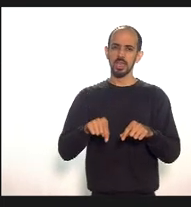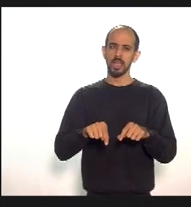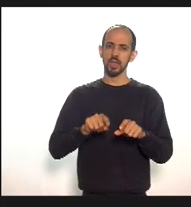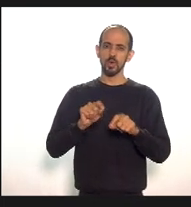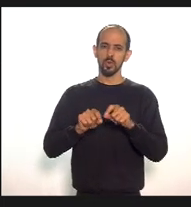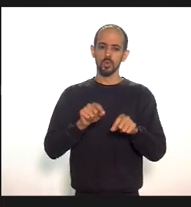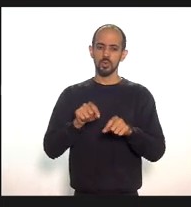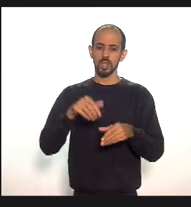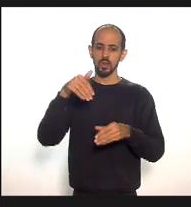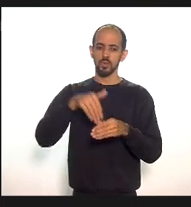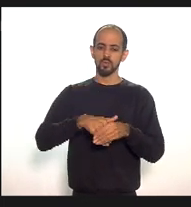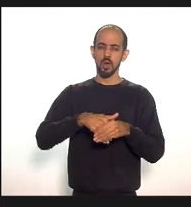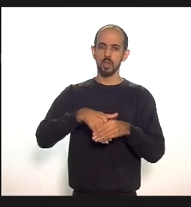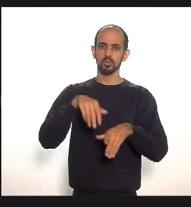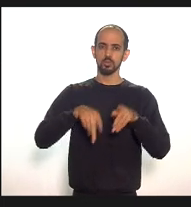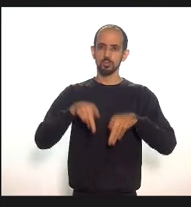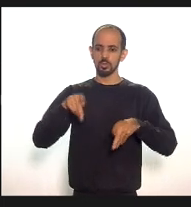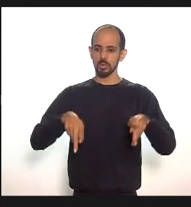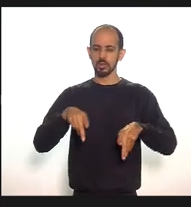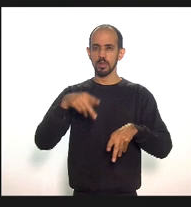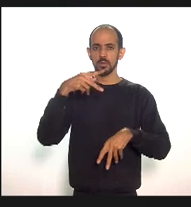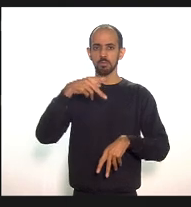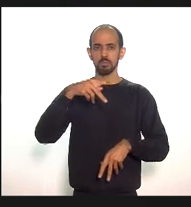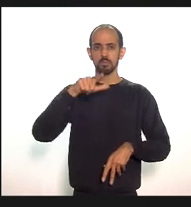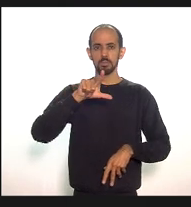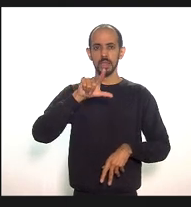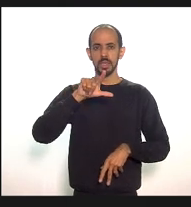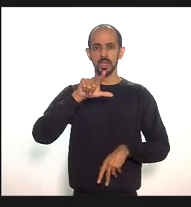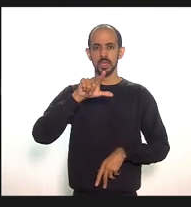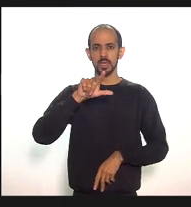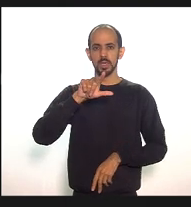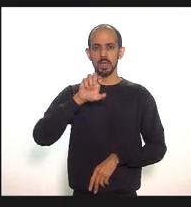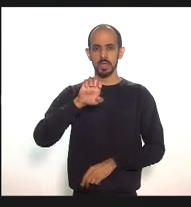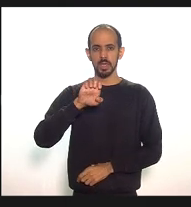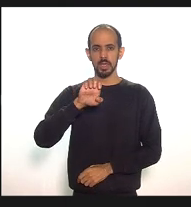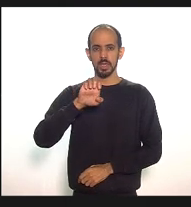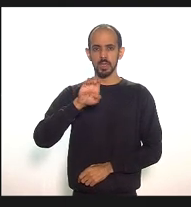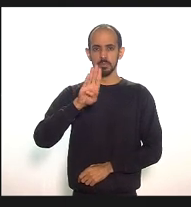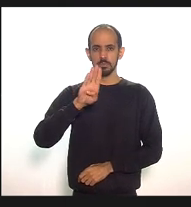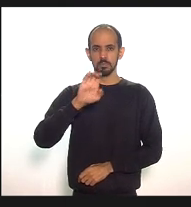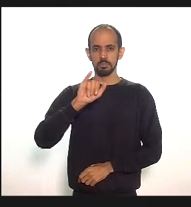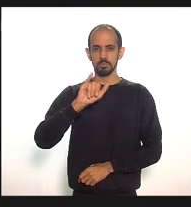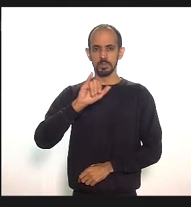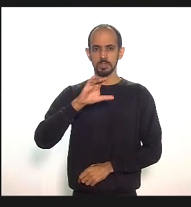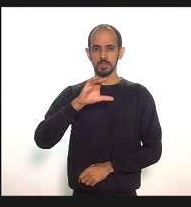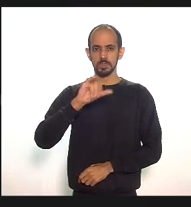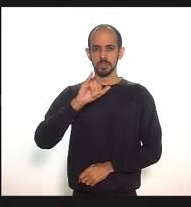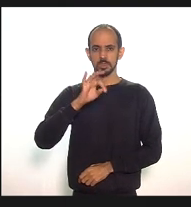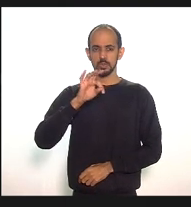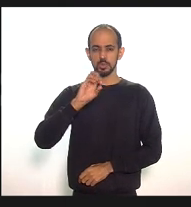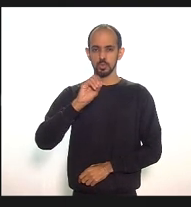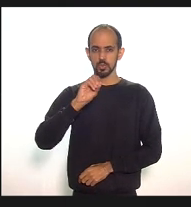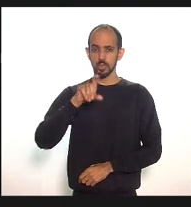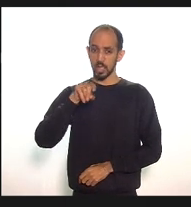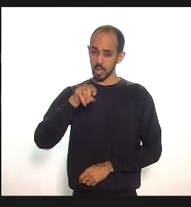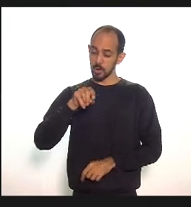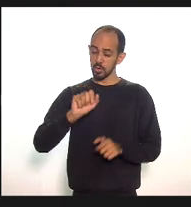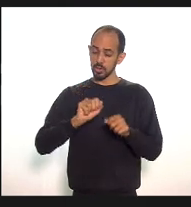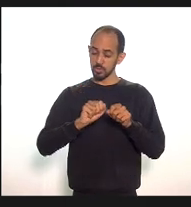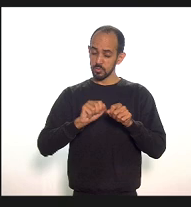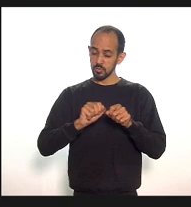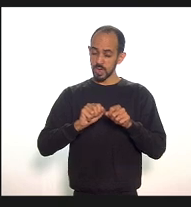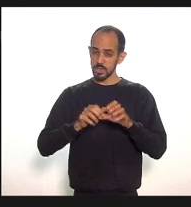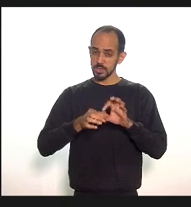do referendo e da Iniciativa popular eu fiz são instrumentos que garantem a nossa democracia